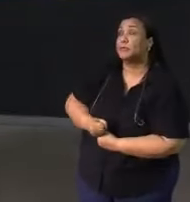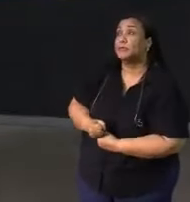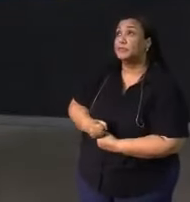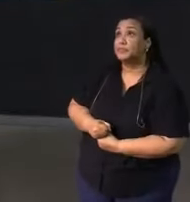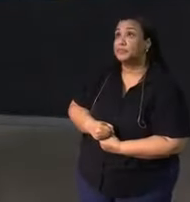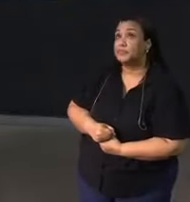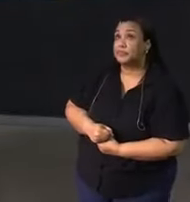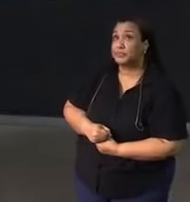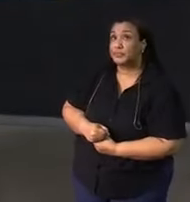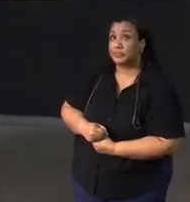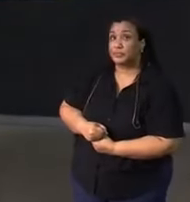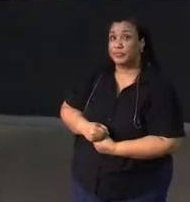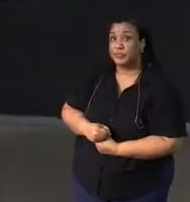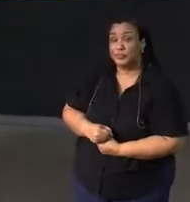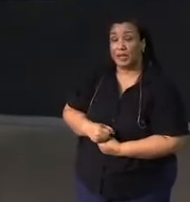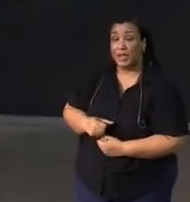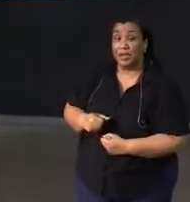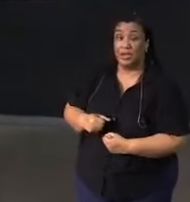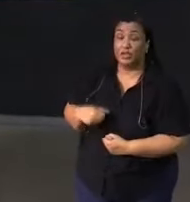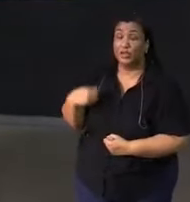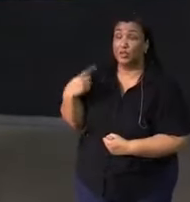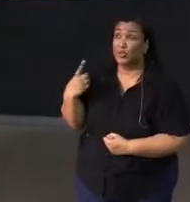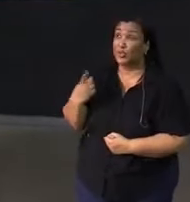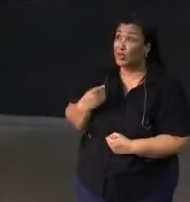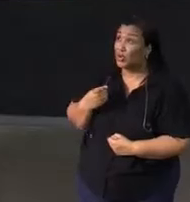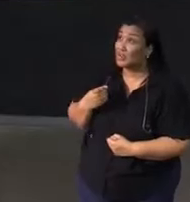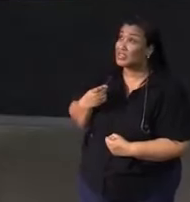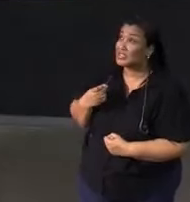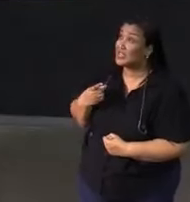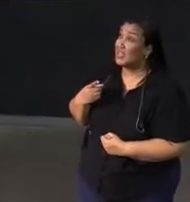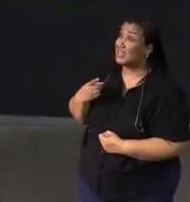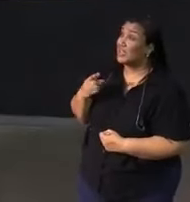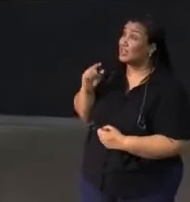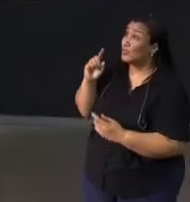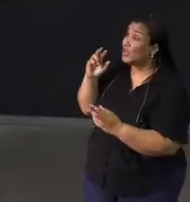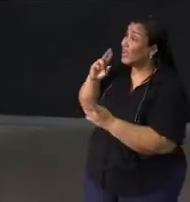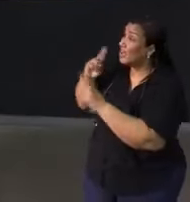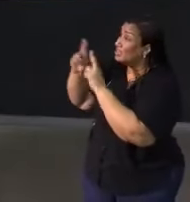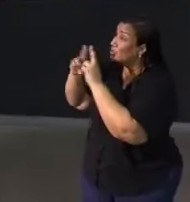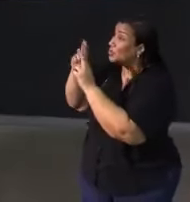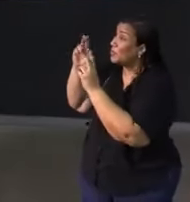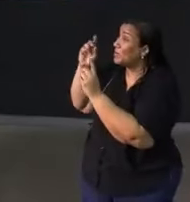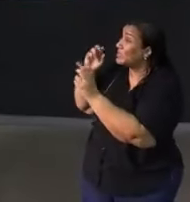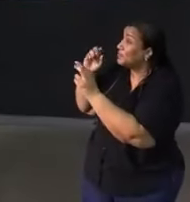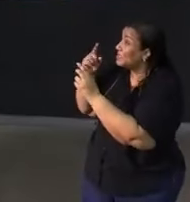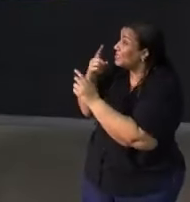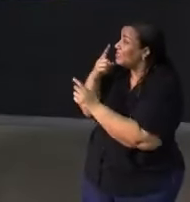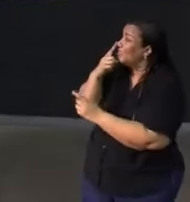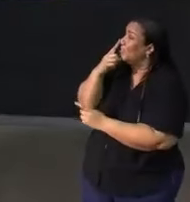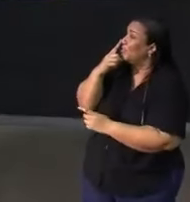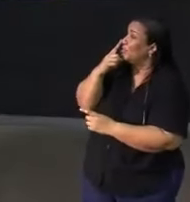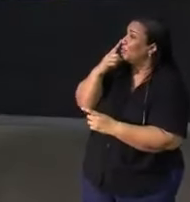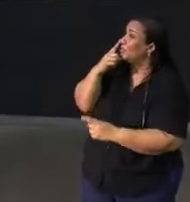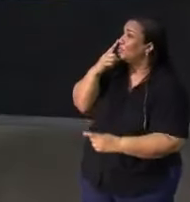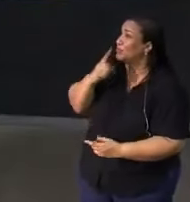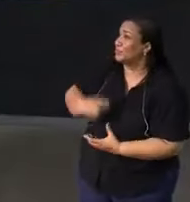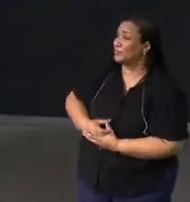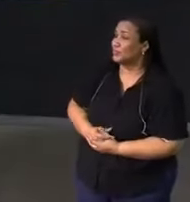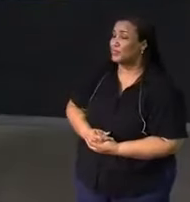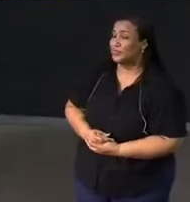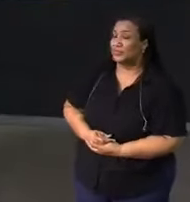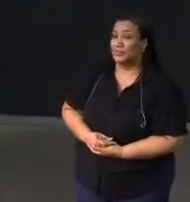sensorial, nós estaríamos chegando mais rápido no lugar que Deus prometeu que chegaríamos.